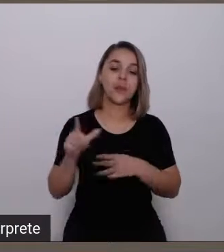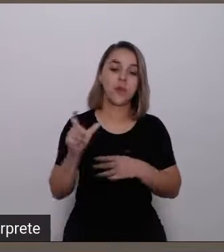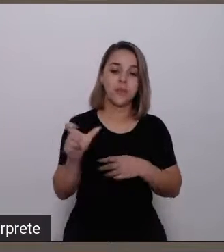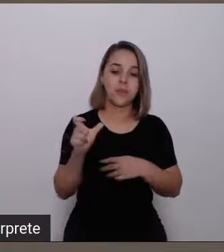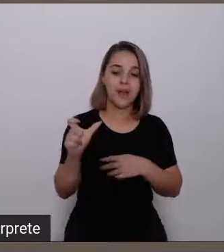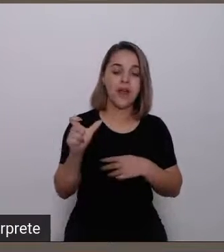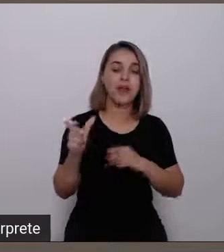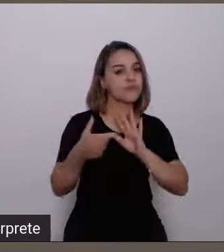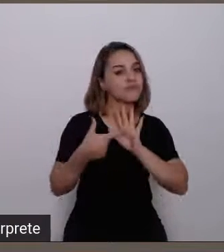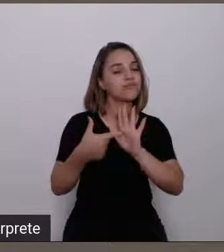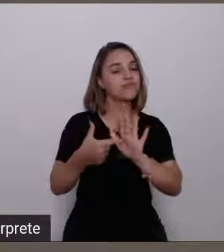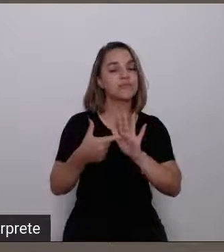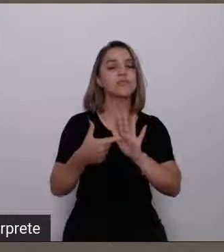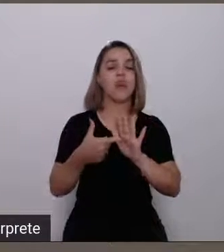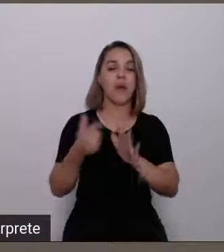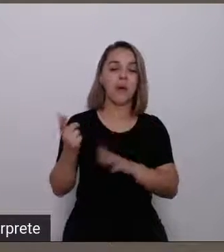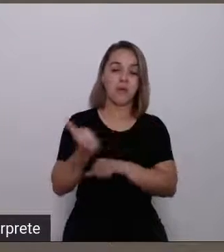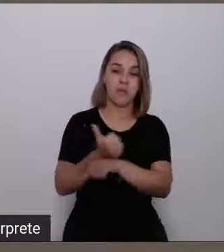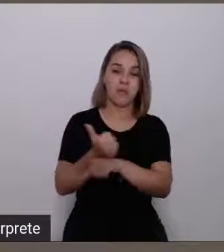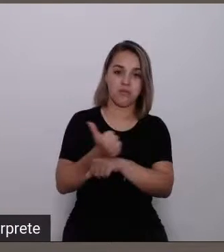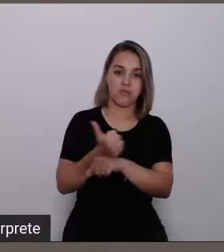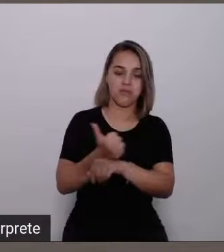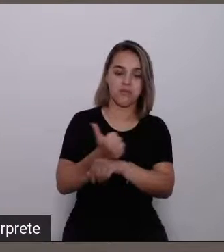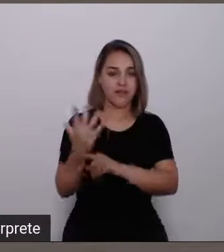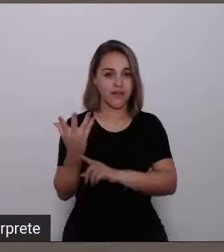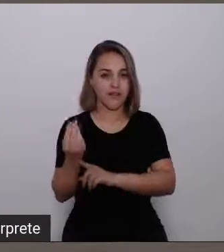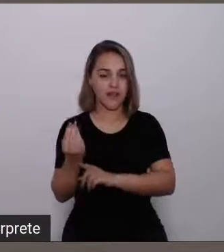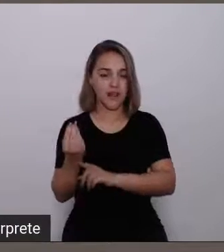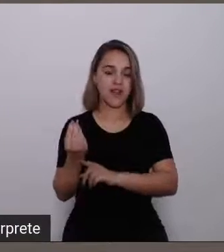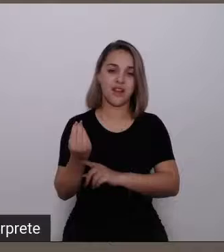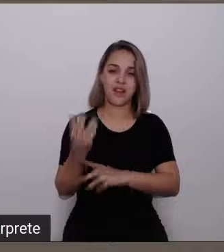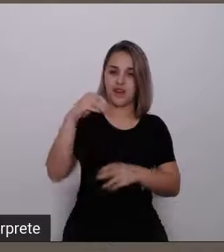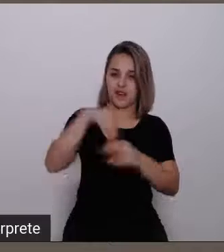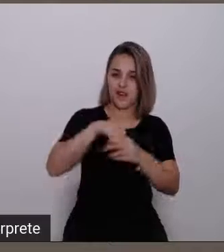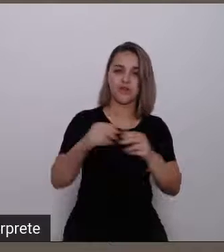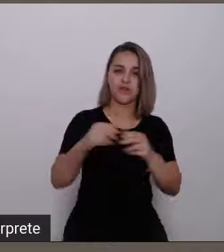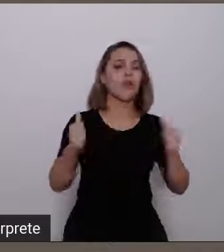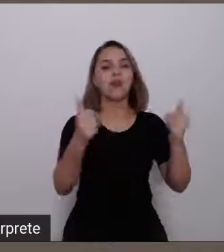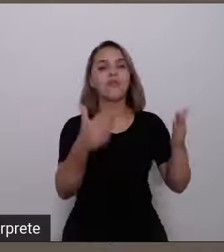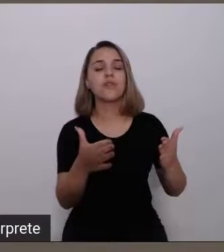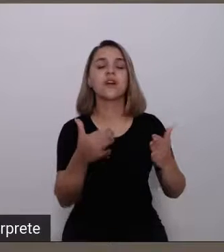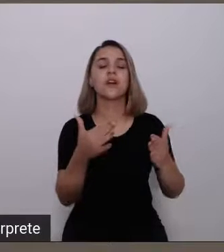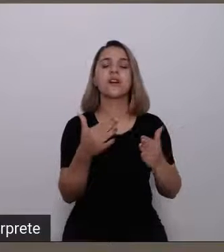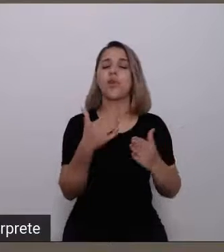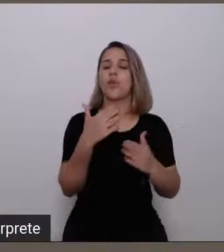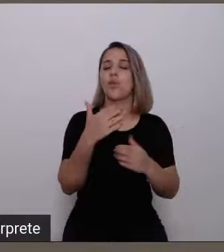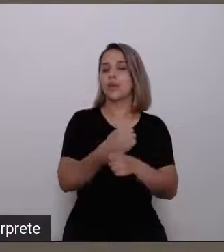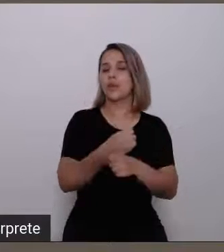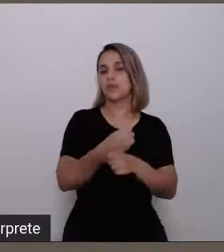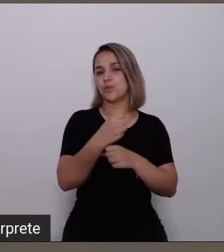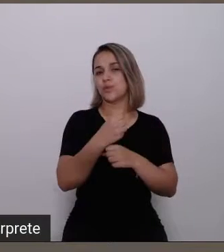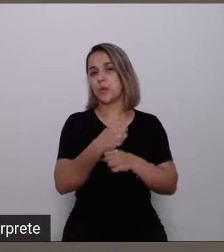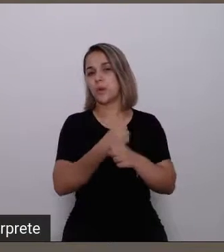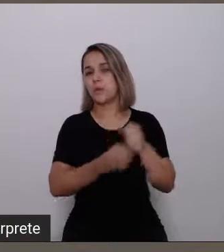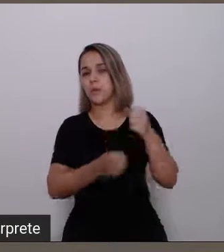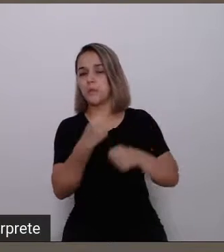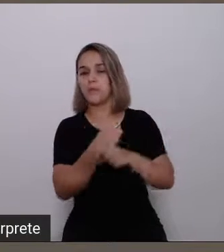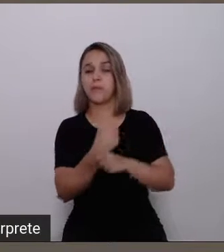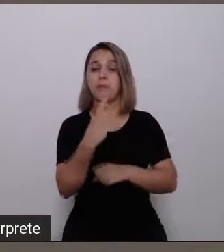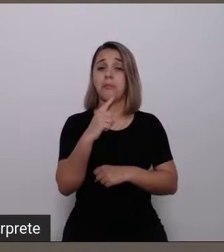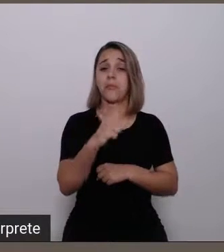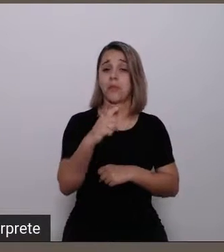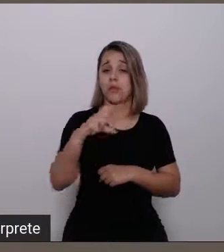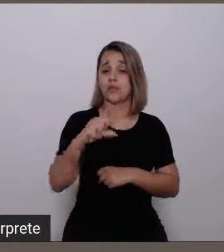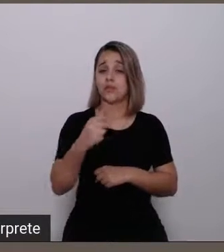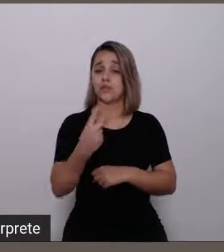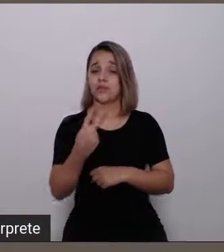artística. Isso é lá fora ou aqui dentro. Claro, quando isso chega nos anos 20, eu acho que isso não, a conversa não funciona.